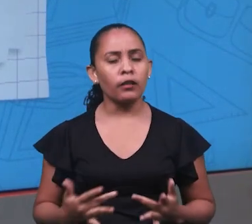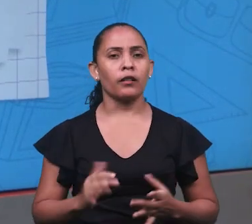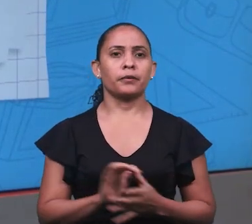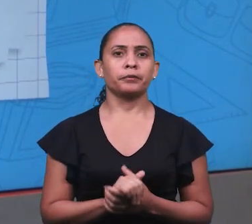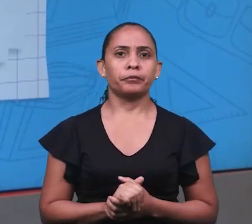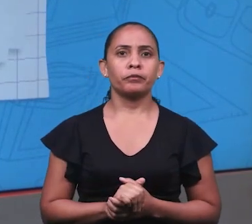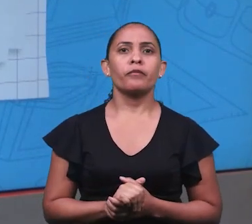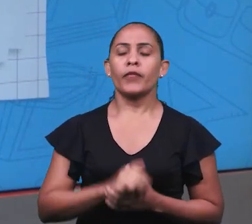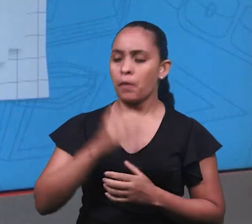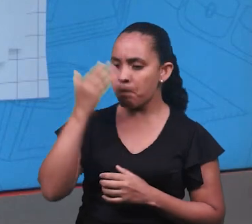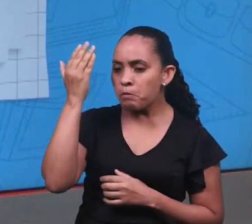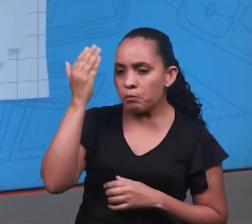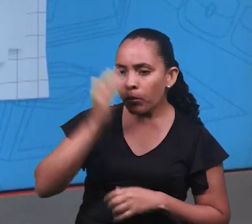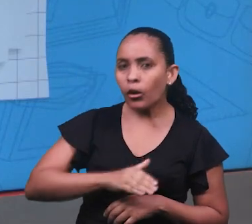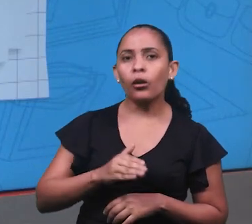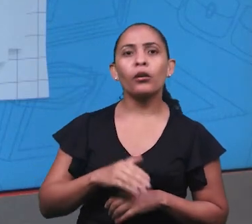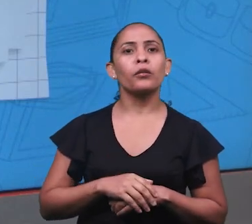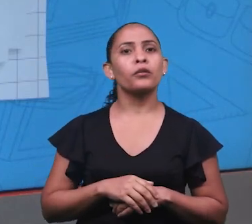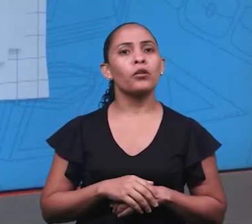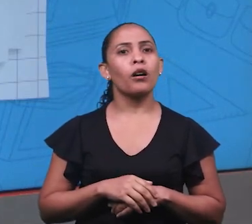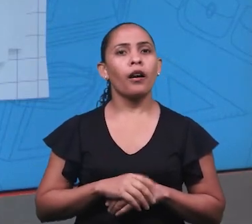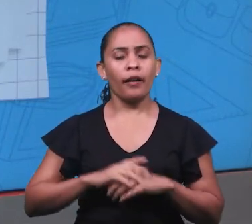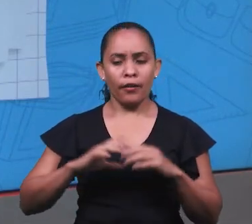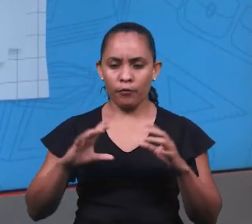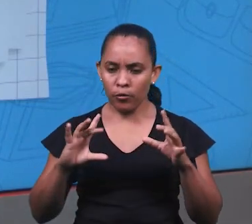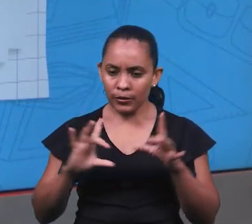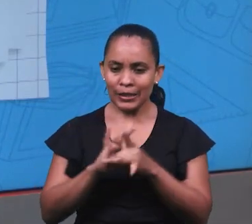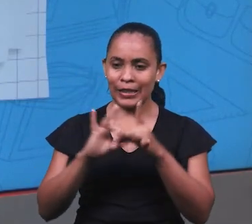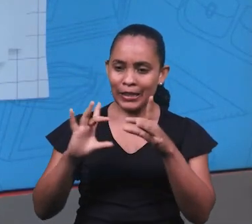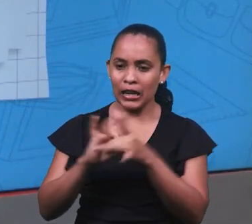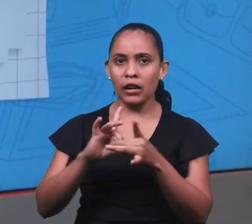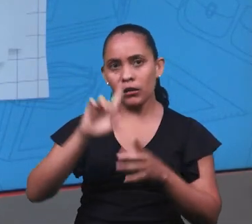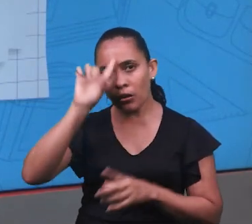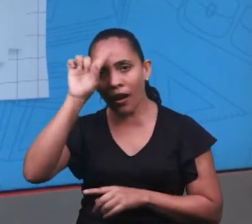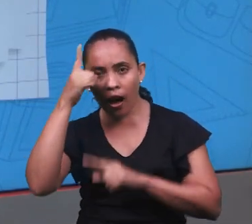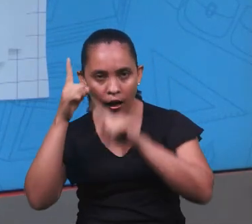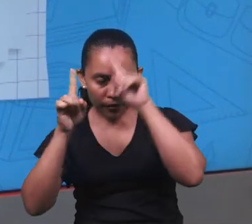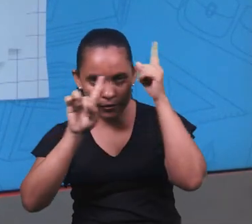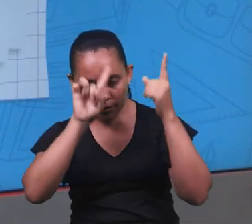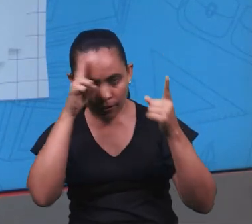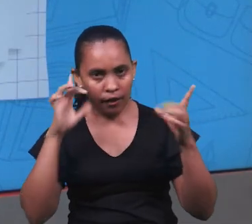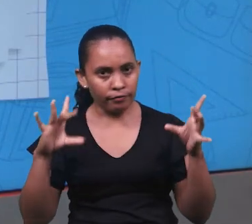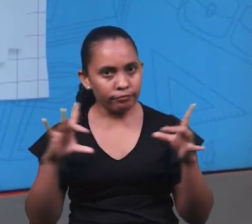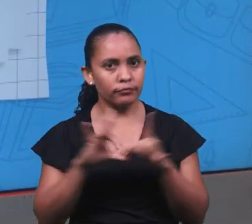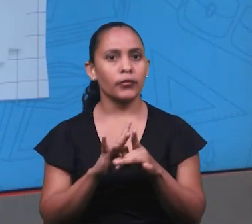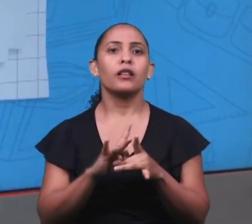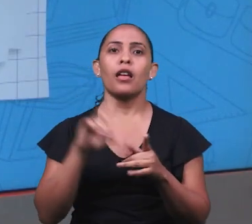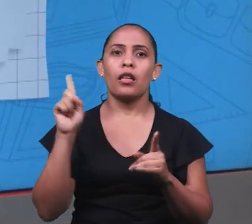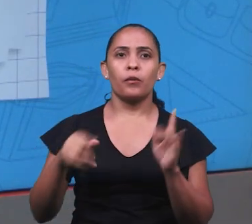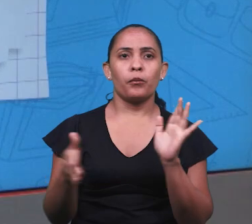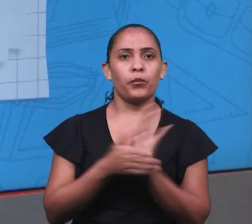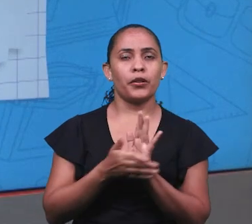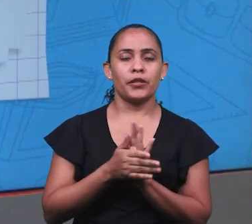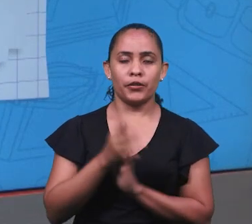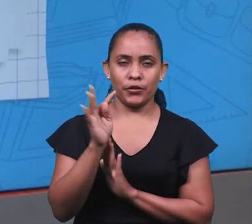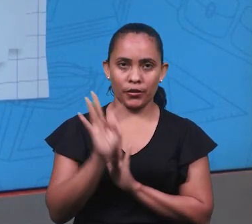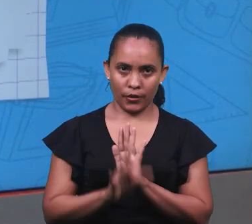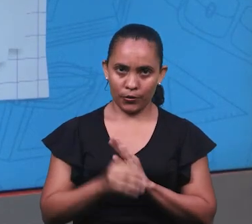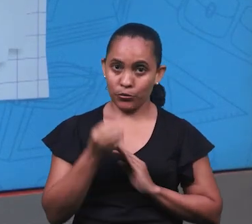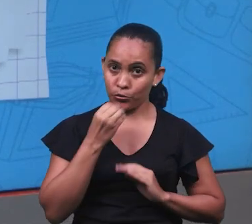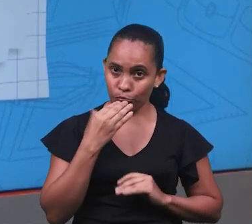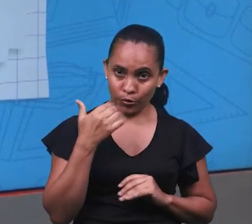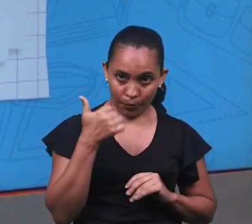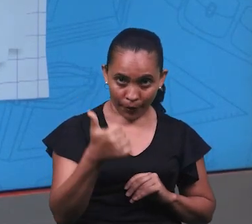provo, eu retomo, eu amarro as ideias para produzir sentido. E isso é um projeto de texto. Tudo bem até